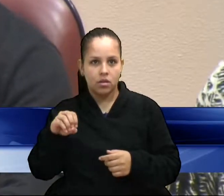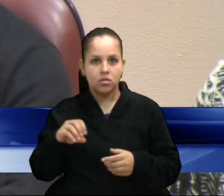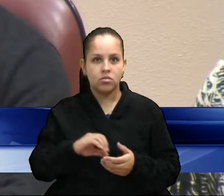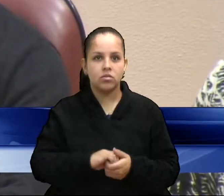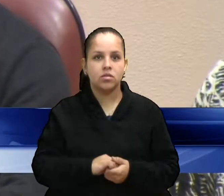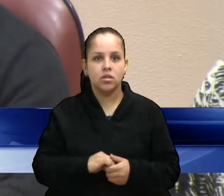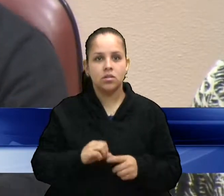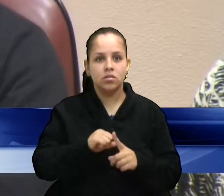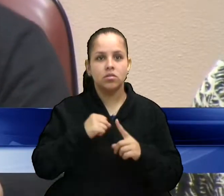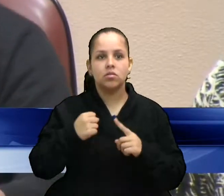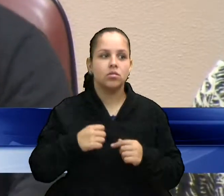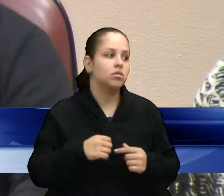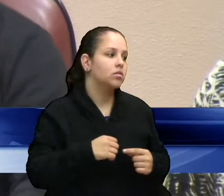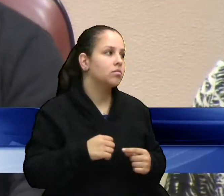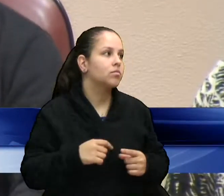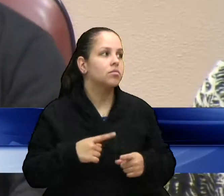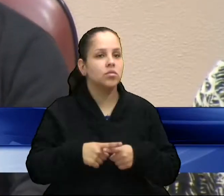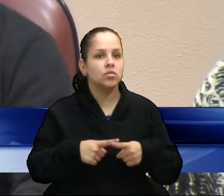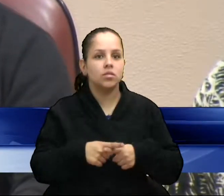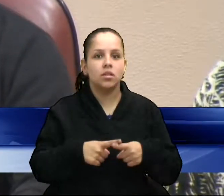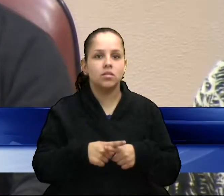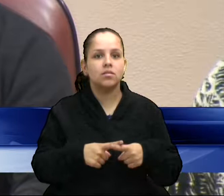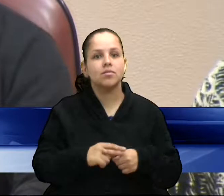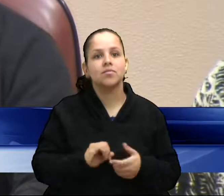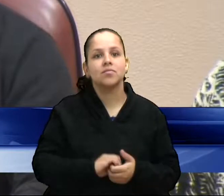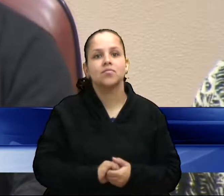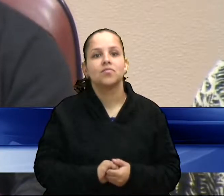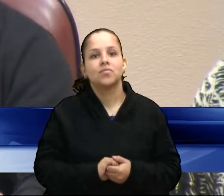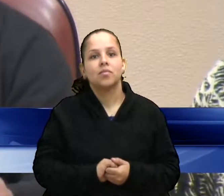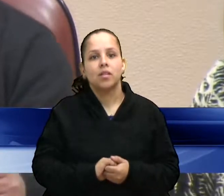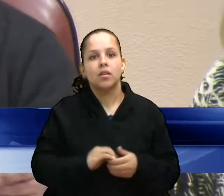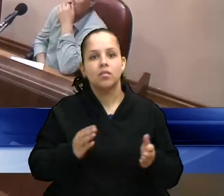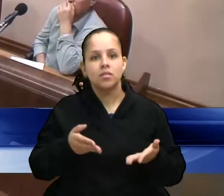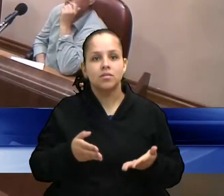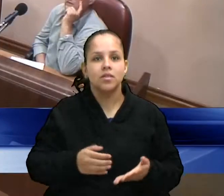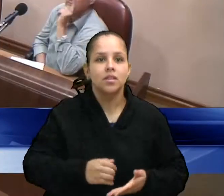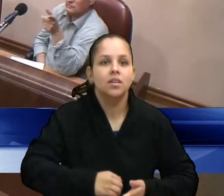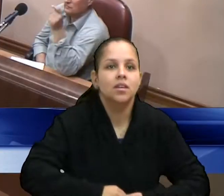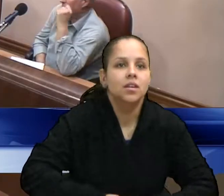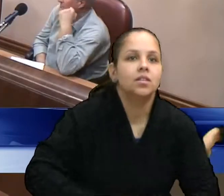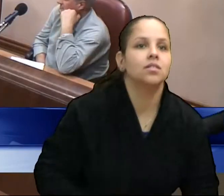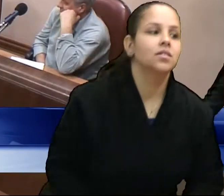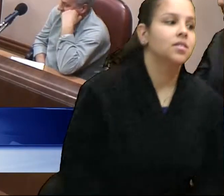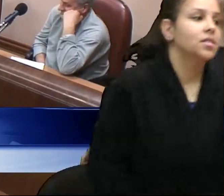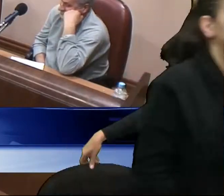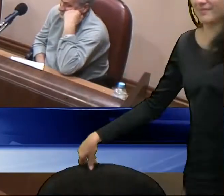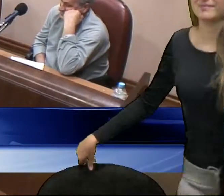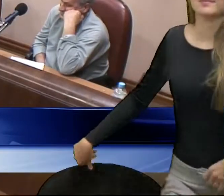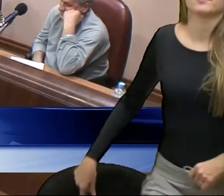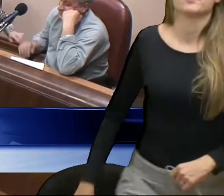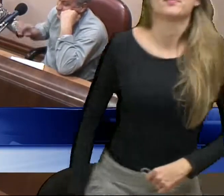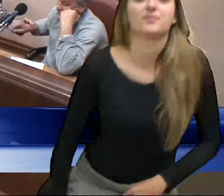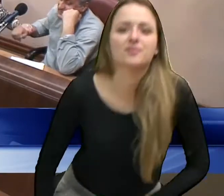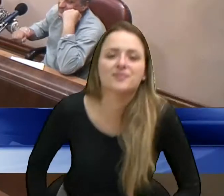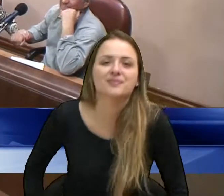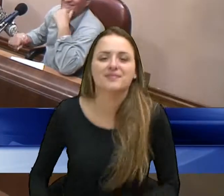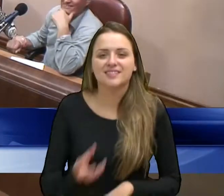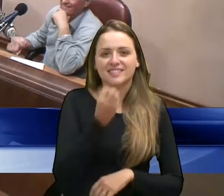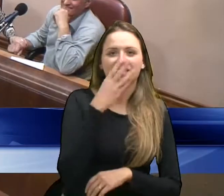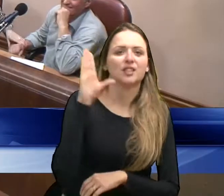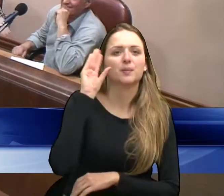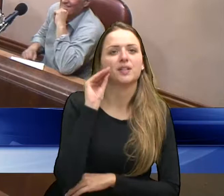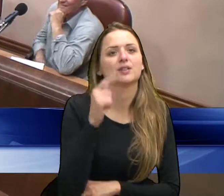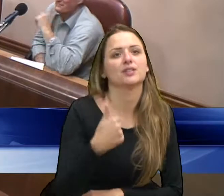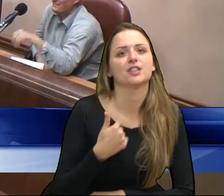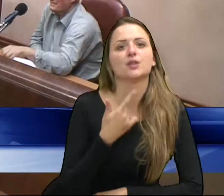associação. Muito bem. Com a palavra, então, Jefferson. Boa noite a todos. Gostaria